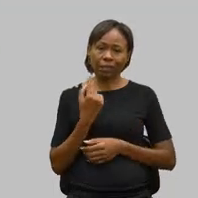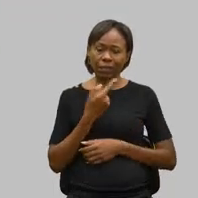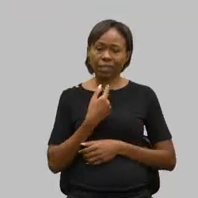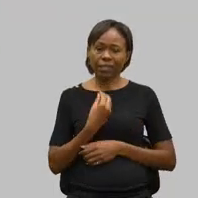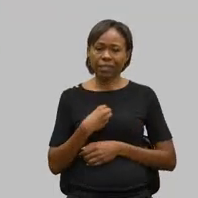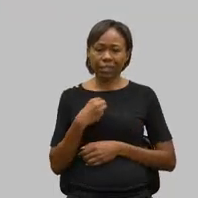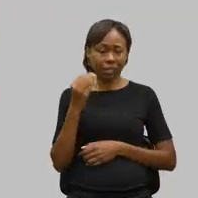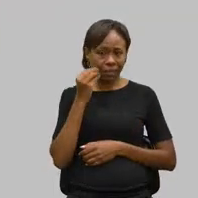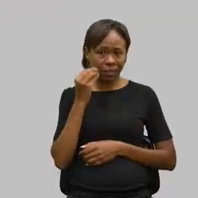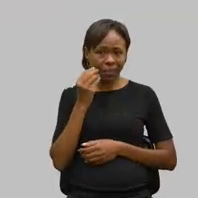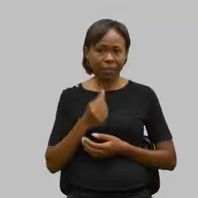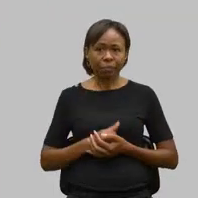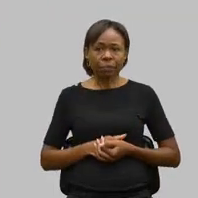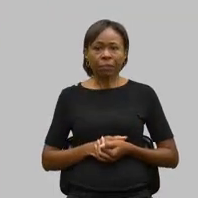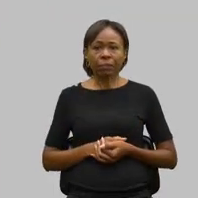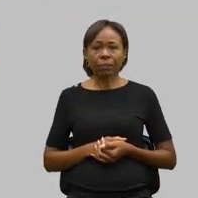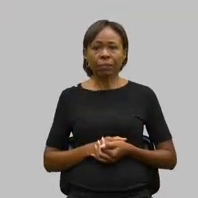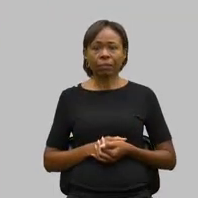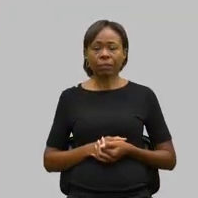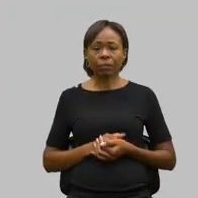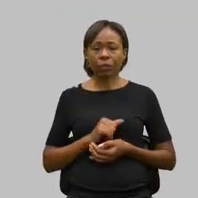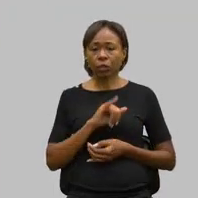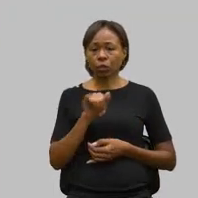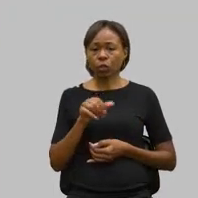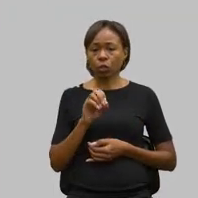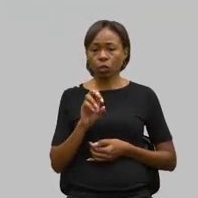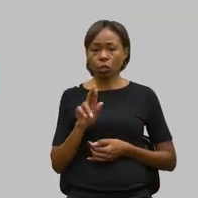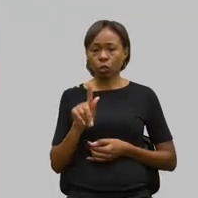Obrigado. Com a palavra, o doutor Jorge Arley.